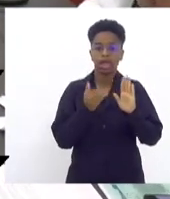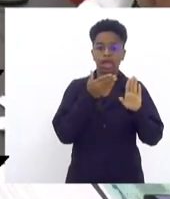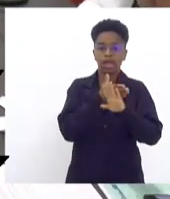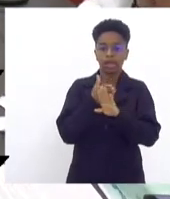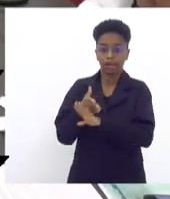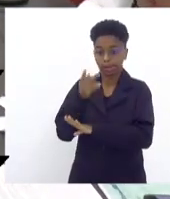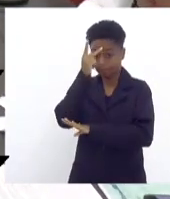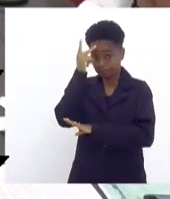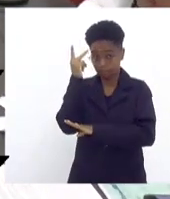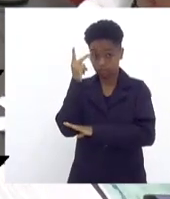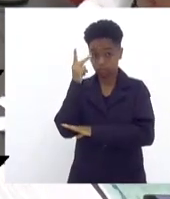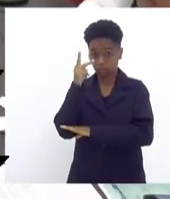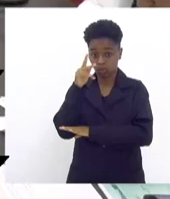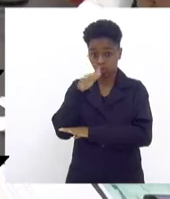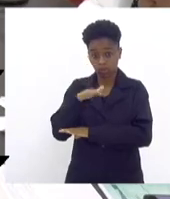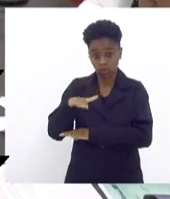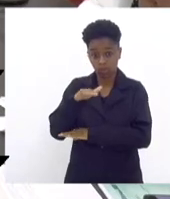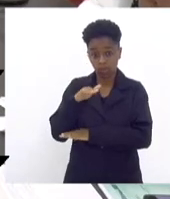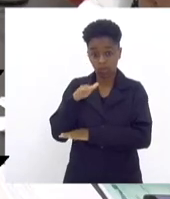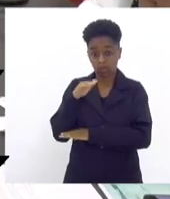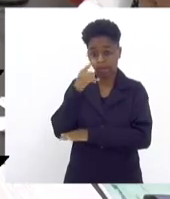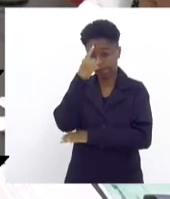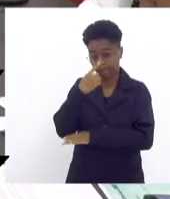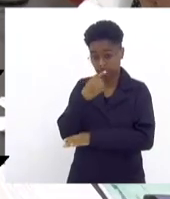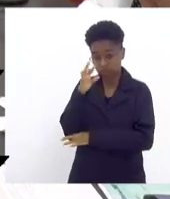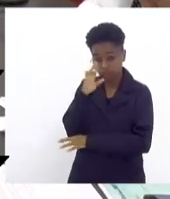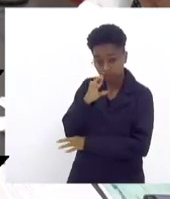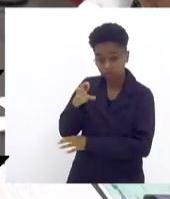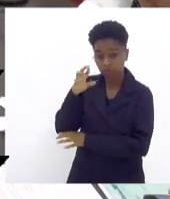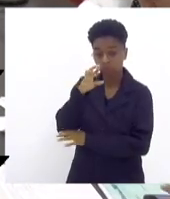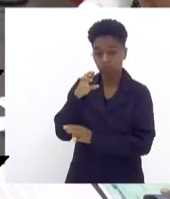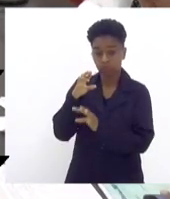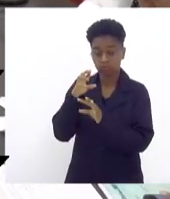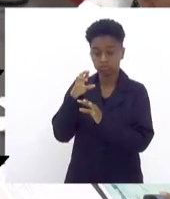torcedores e de sistema de monitoramento por imagem em toda...